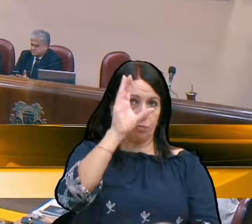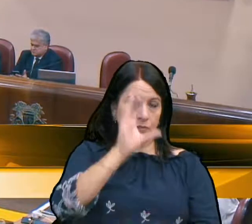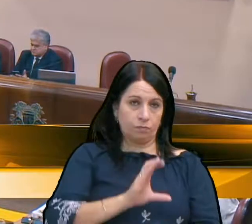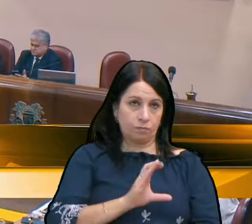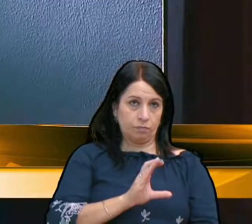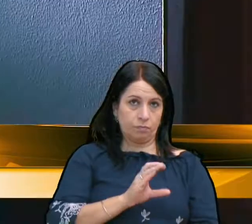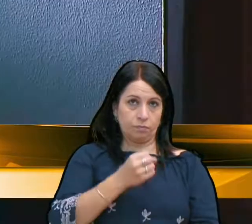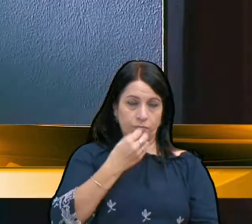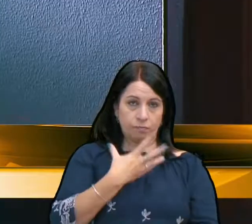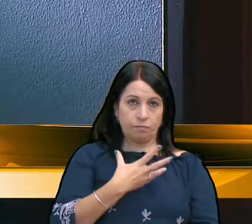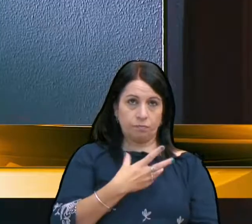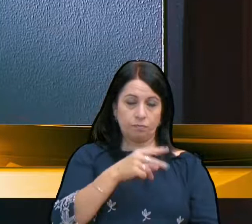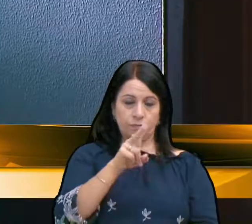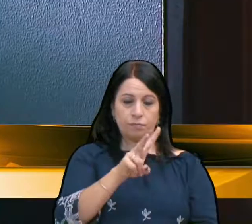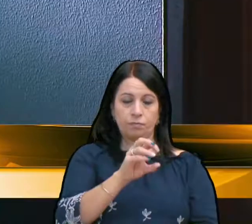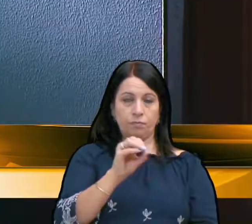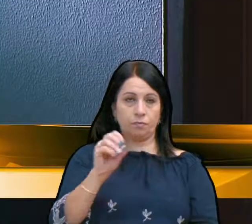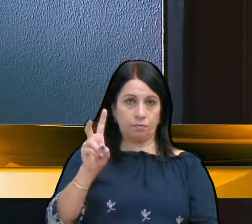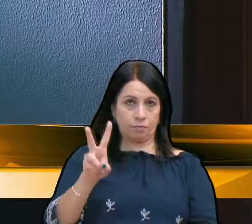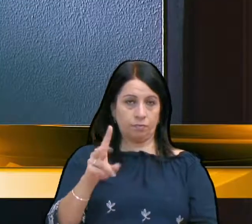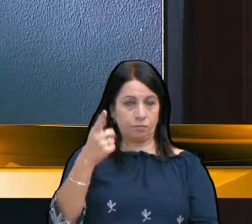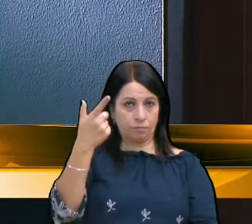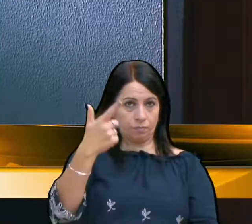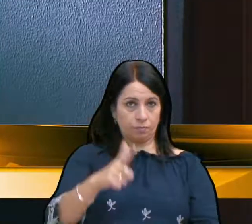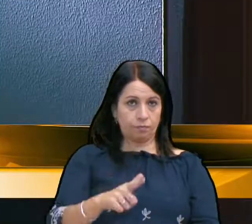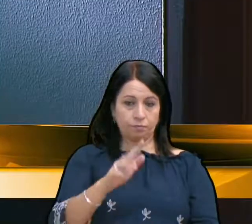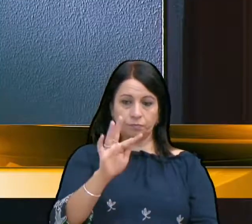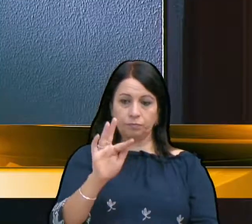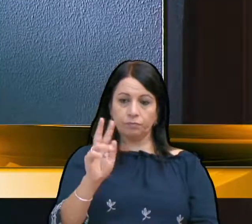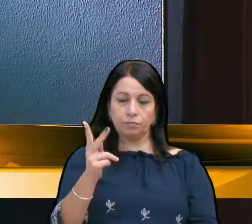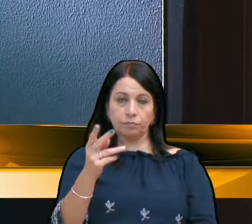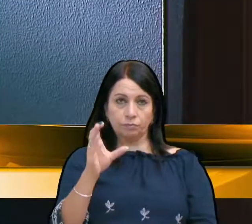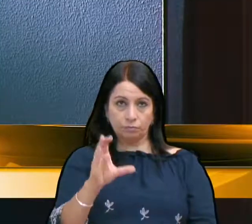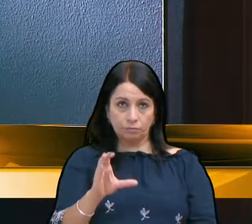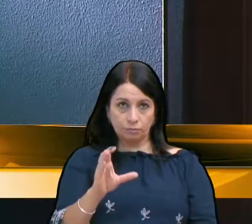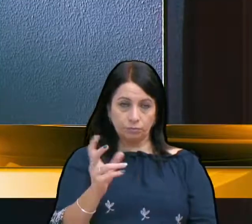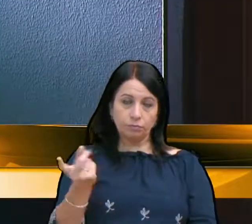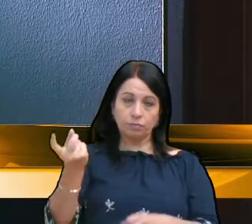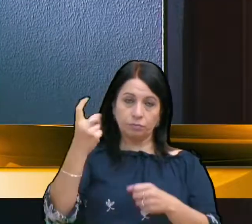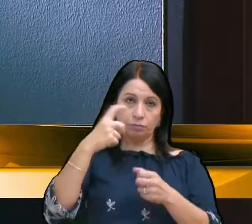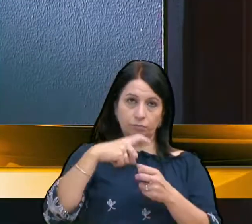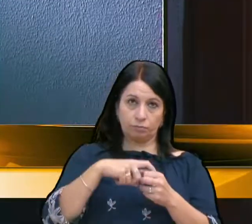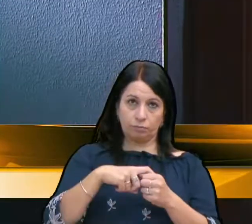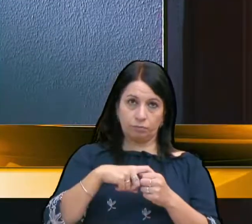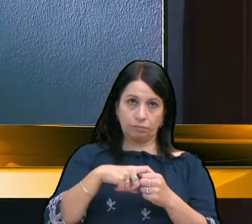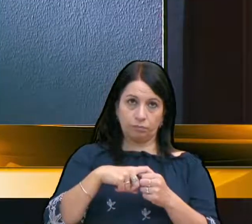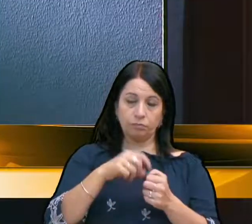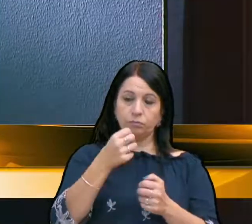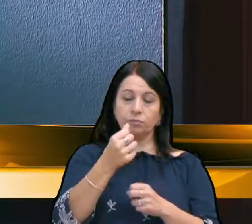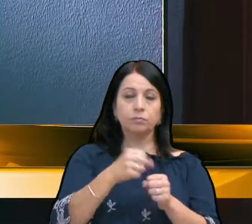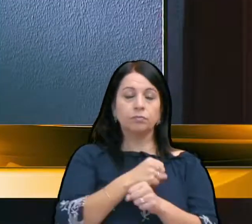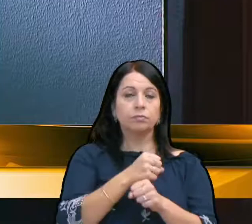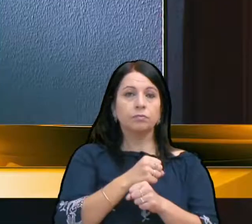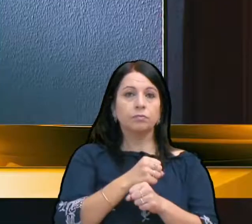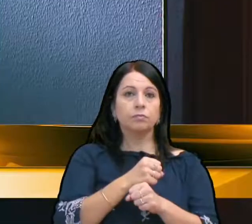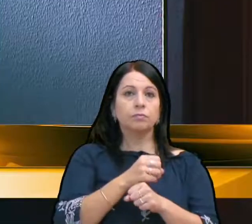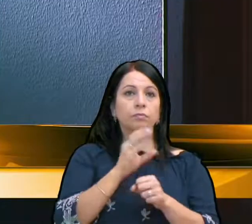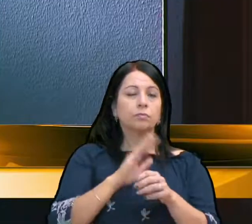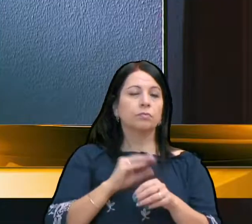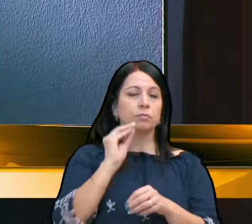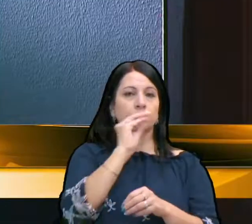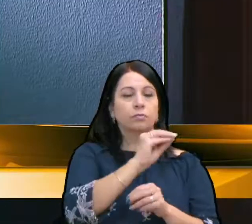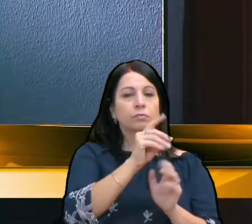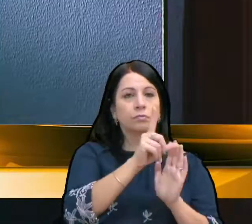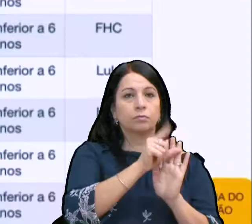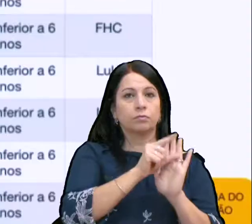bem. 2002, de novo FHC, aí volta para 6 anos e acrescenta um artigo